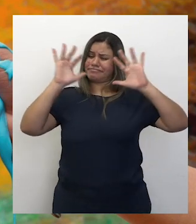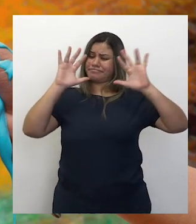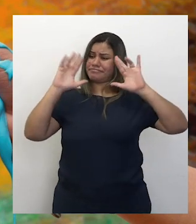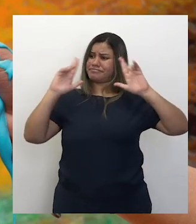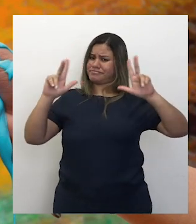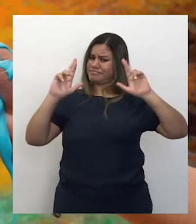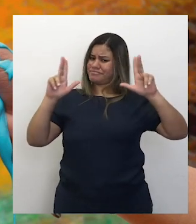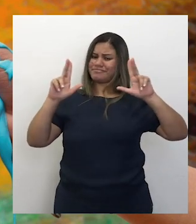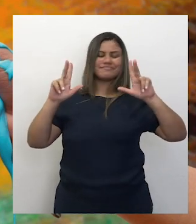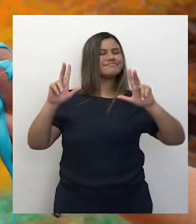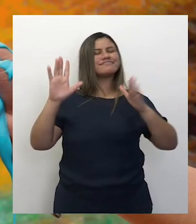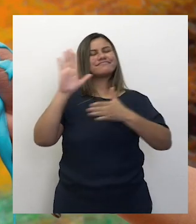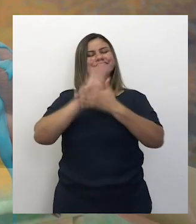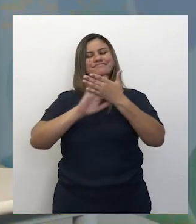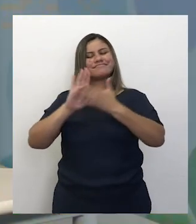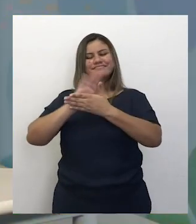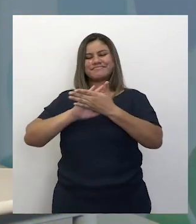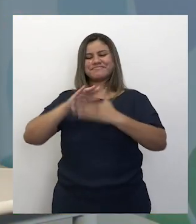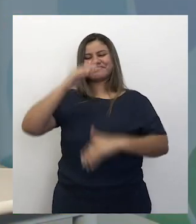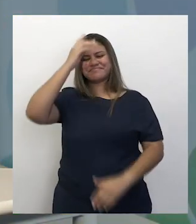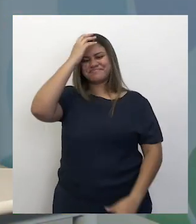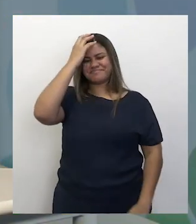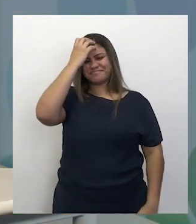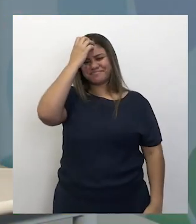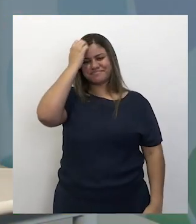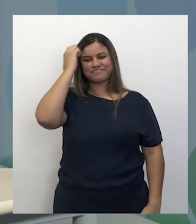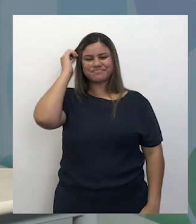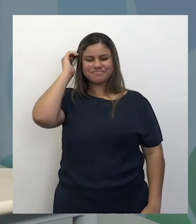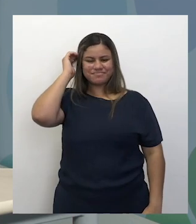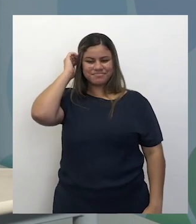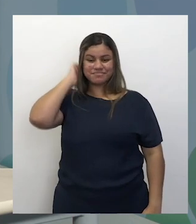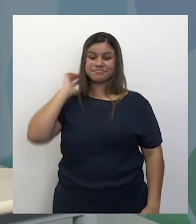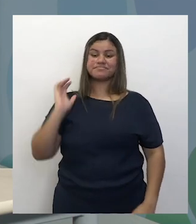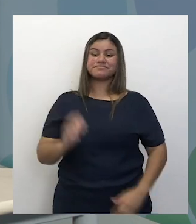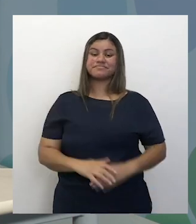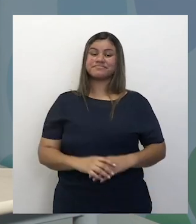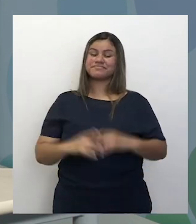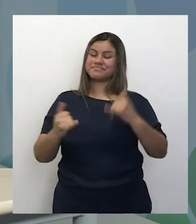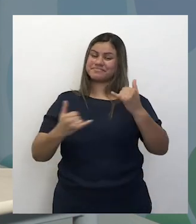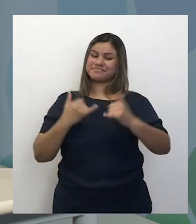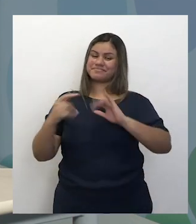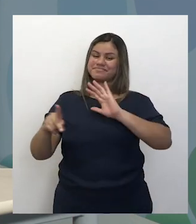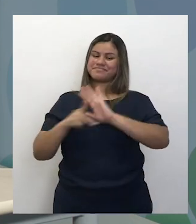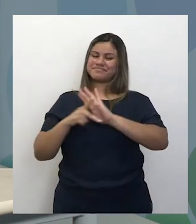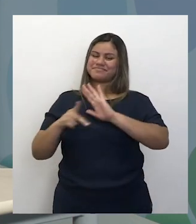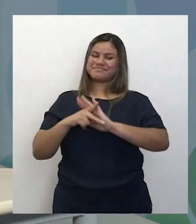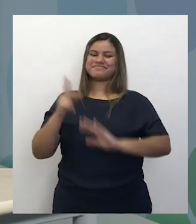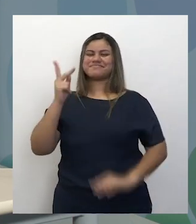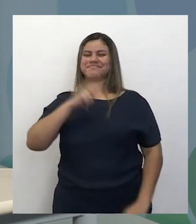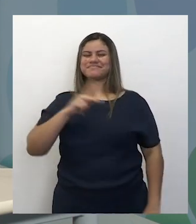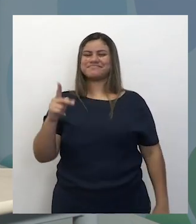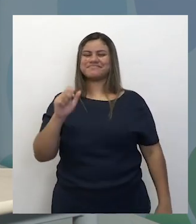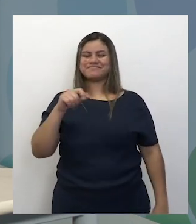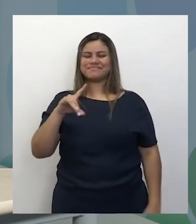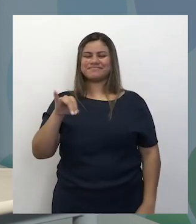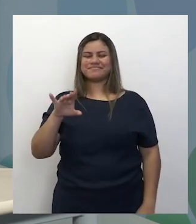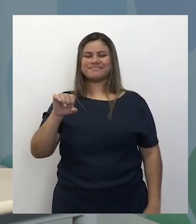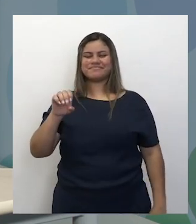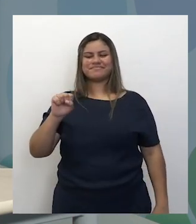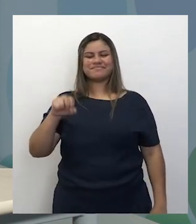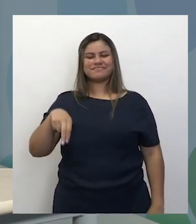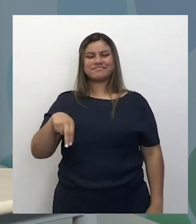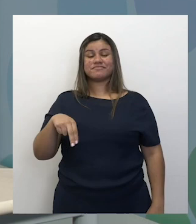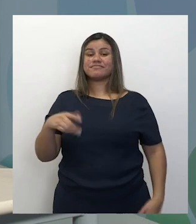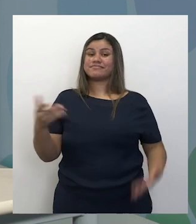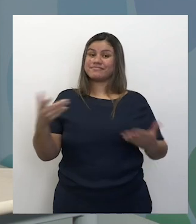diferente. Não é? É. Olha lá a brincadeira que eu acabei de fazer com o professor Anderson. Vamos então para o